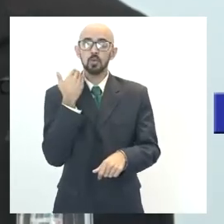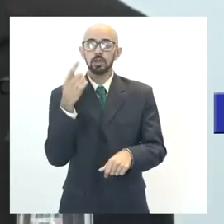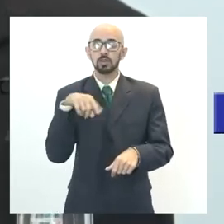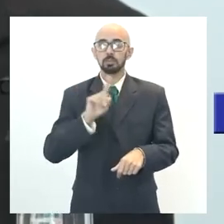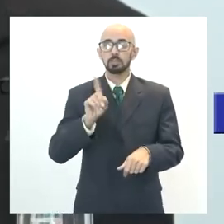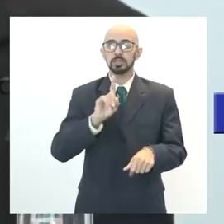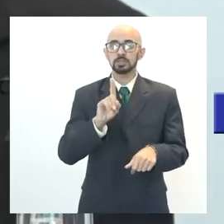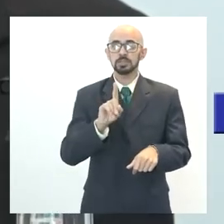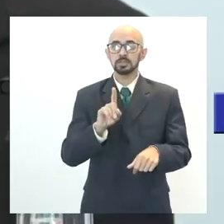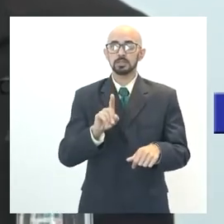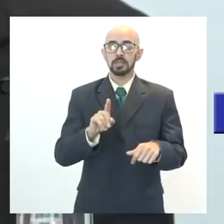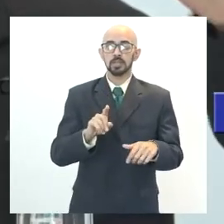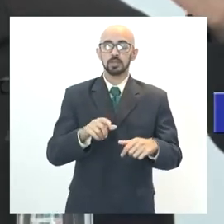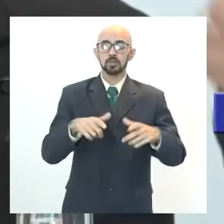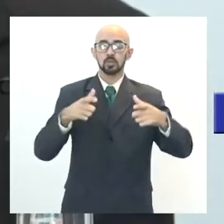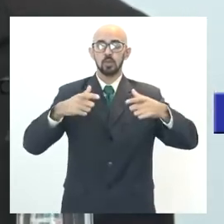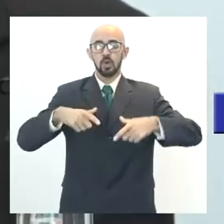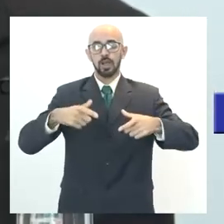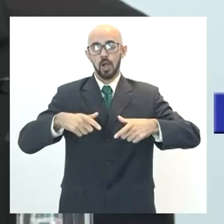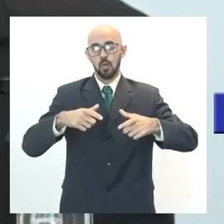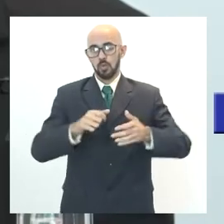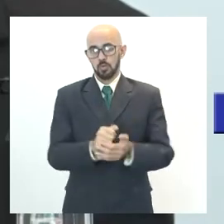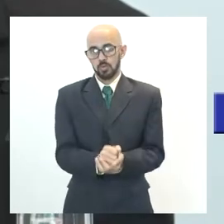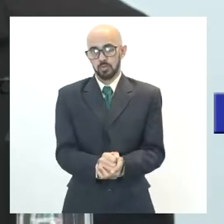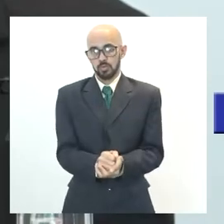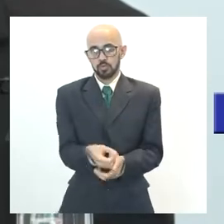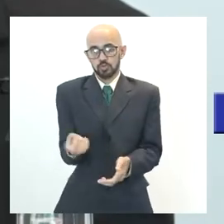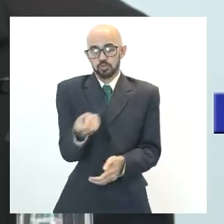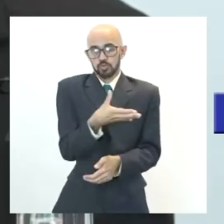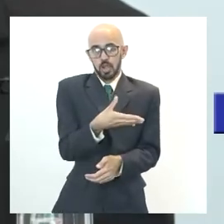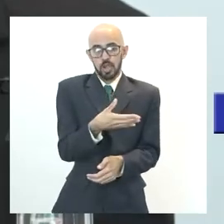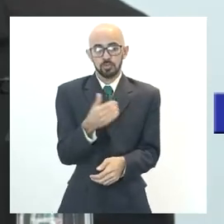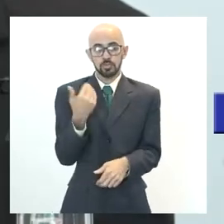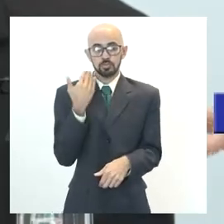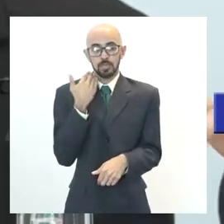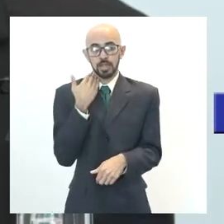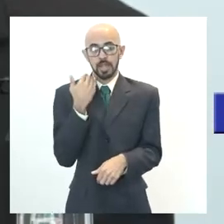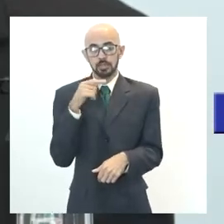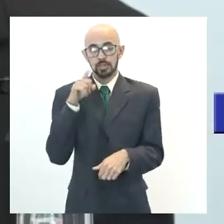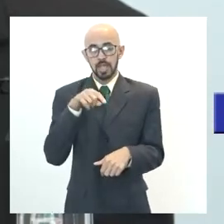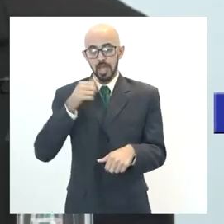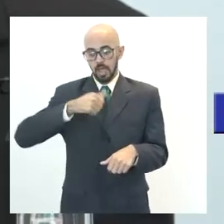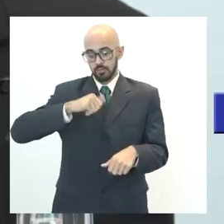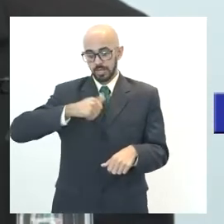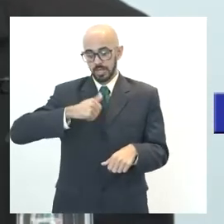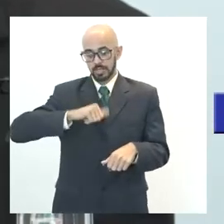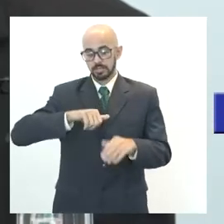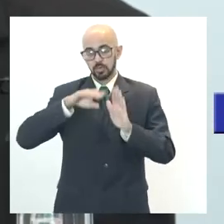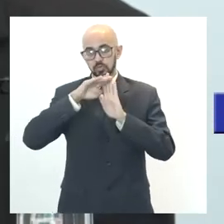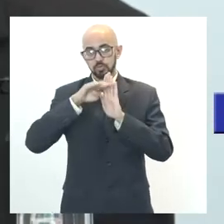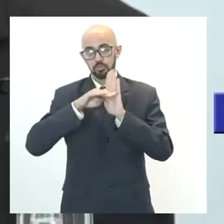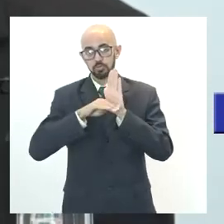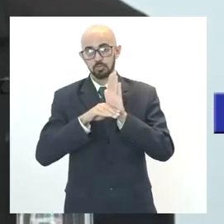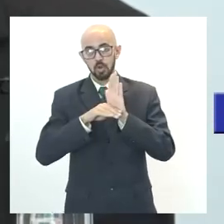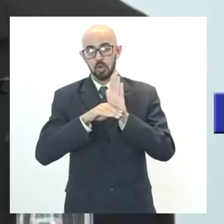bancário e os novos Bancários São analistas de sistemas programadores de roteador